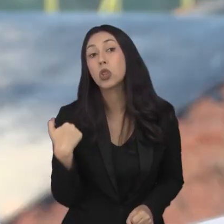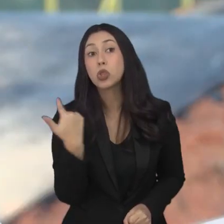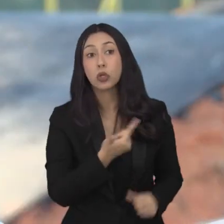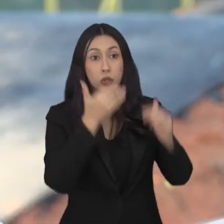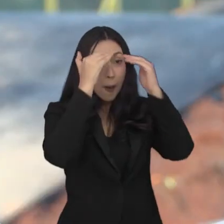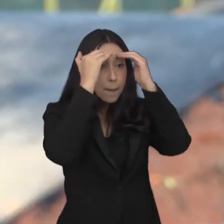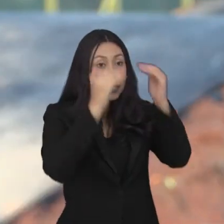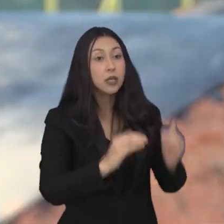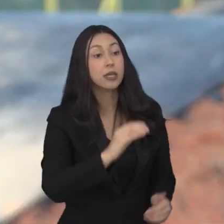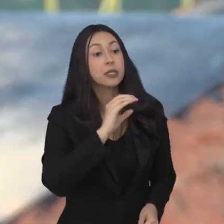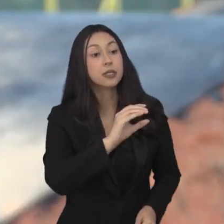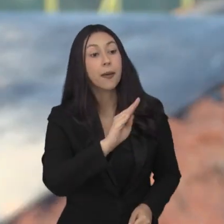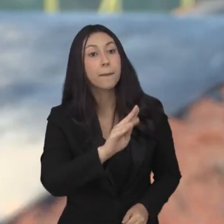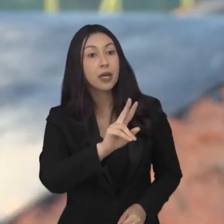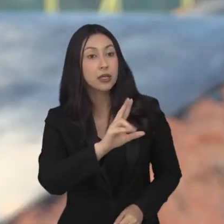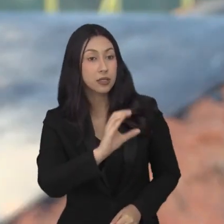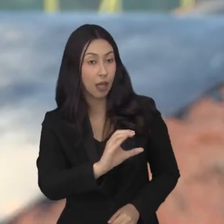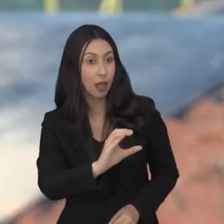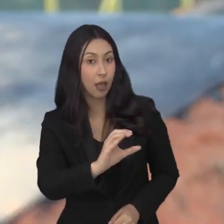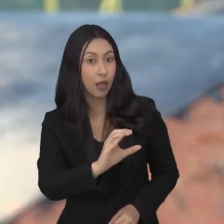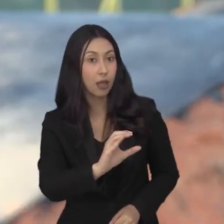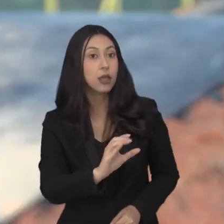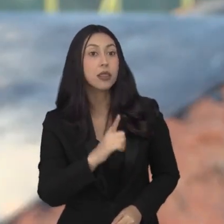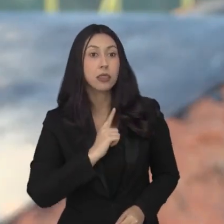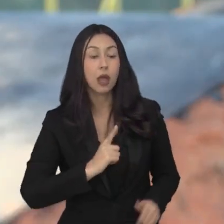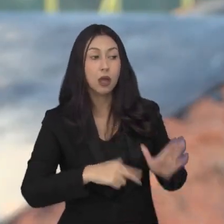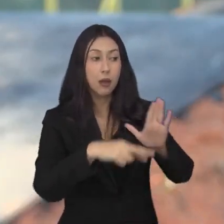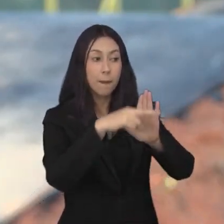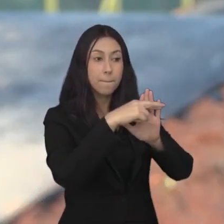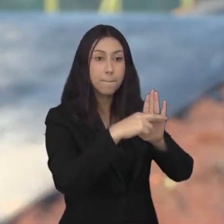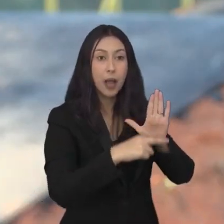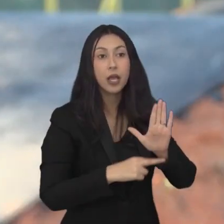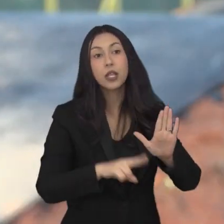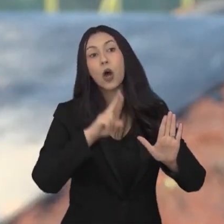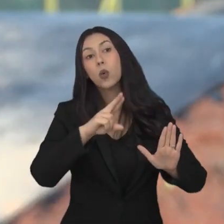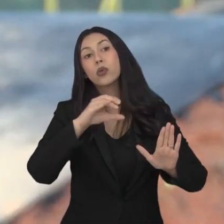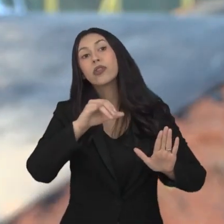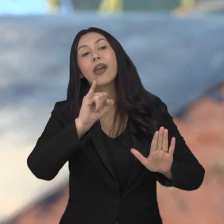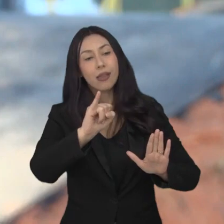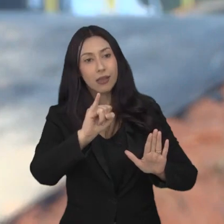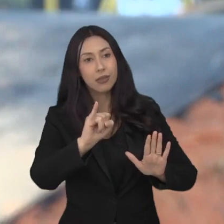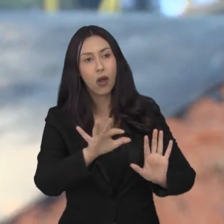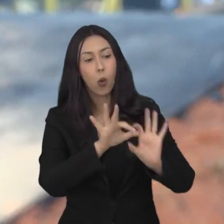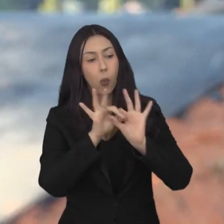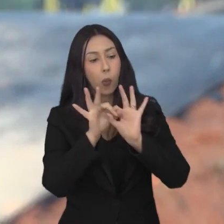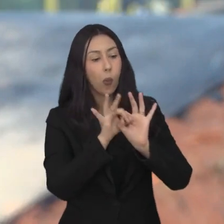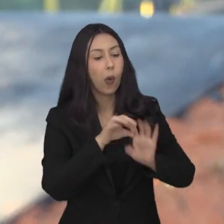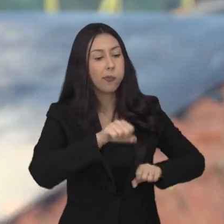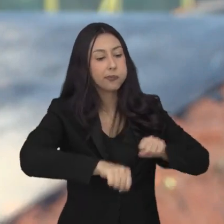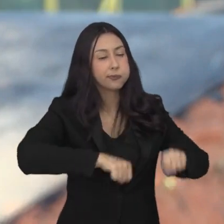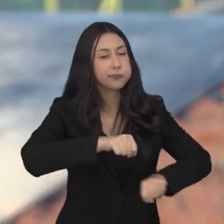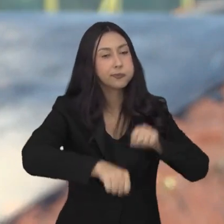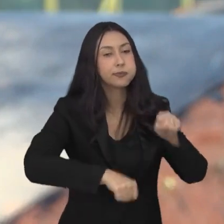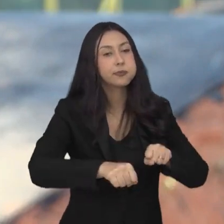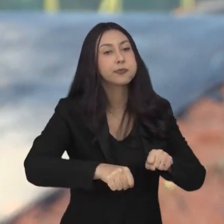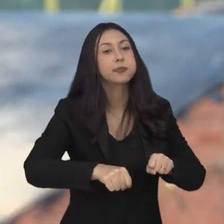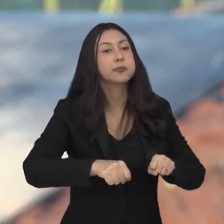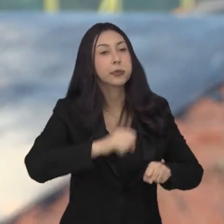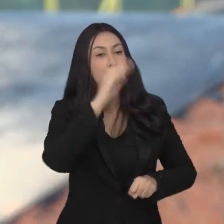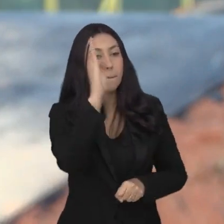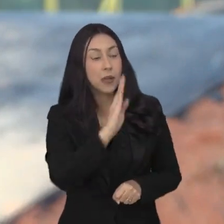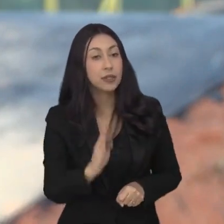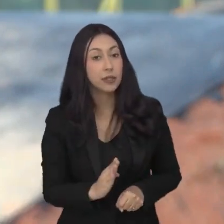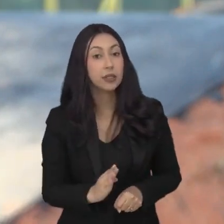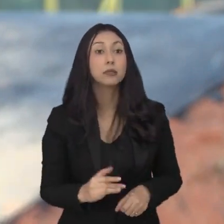A gente fez conforme a CBC faz conforme os regulamentos da UCI, que é a União Ciclística Internacional. Então